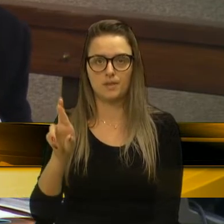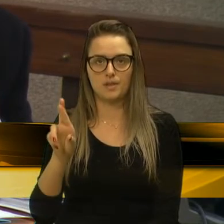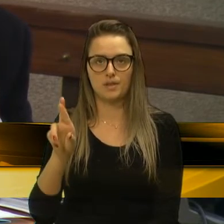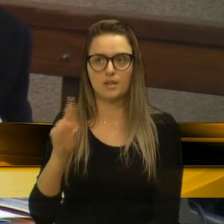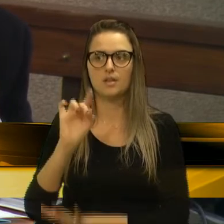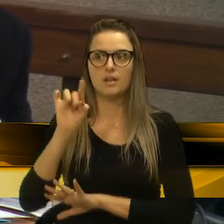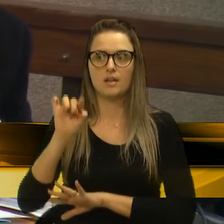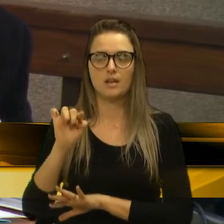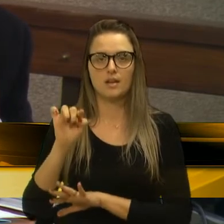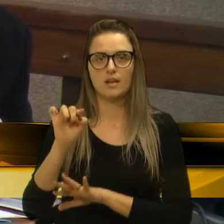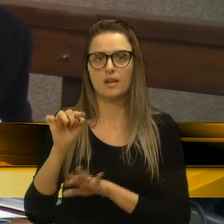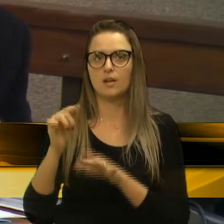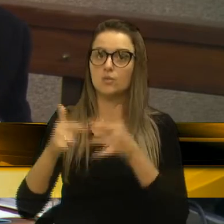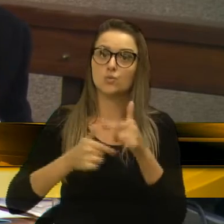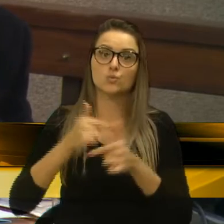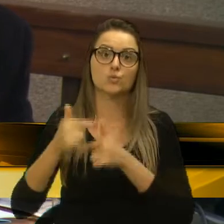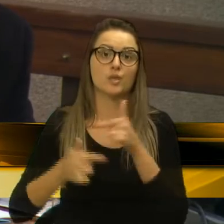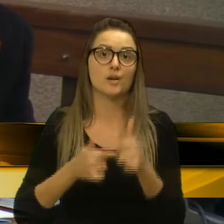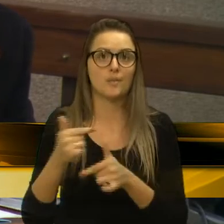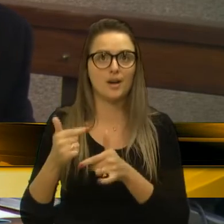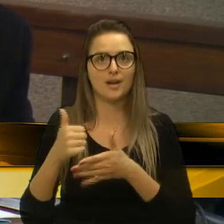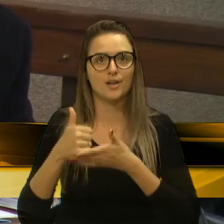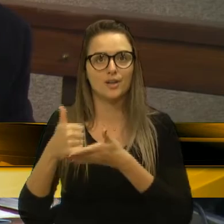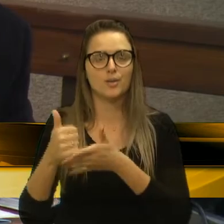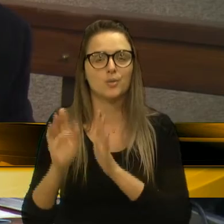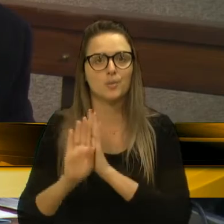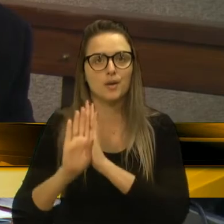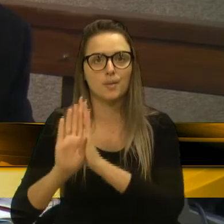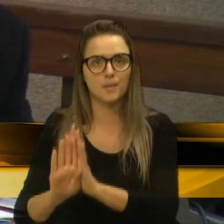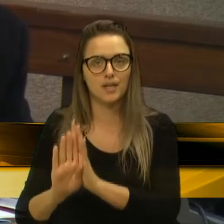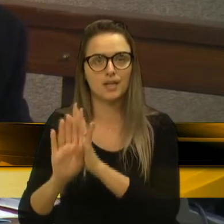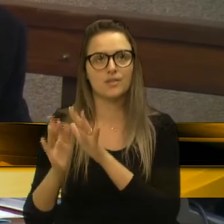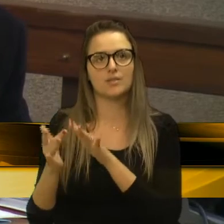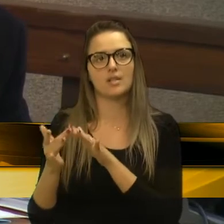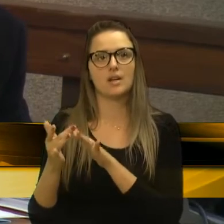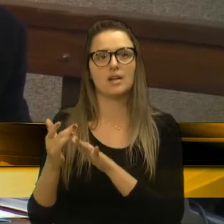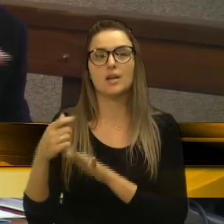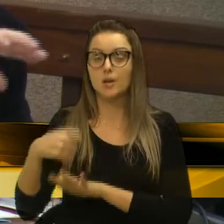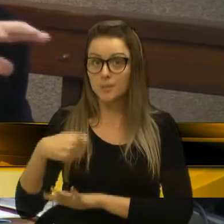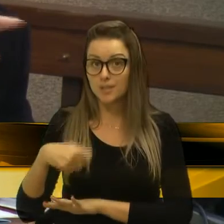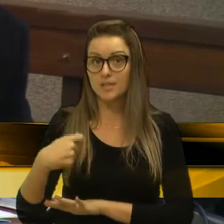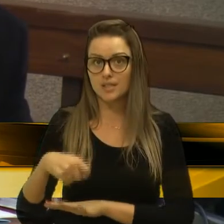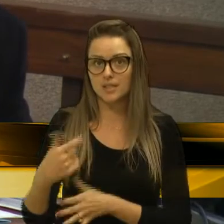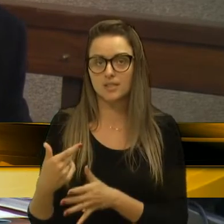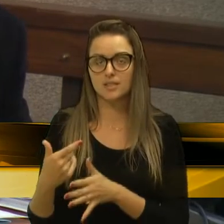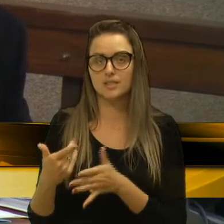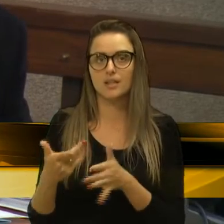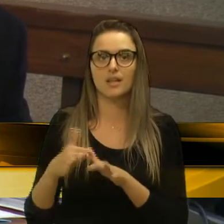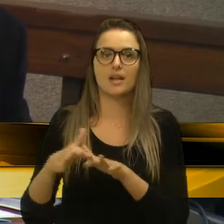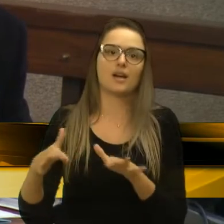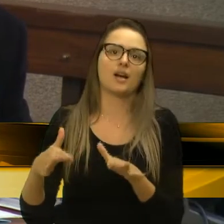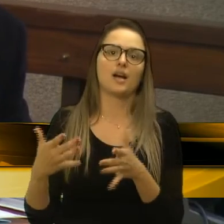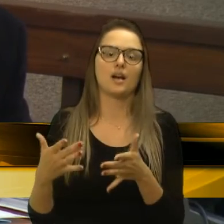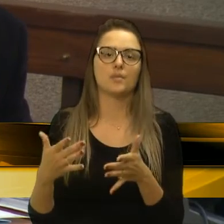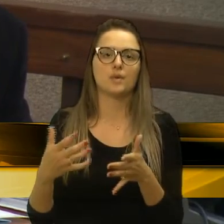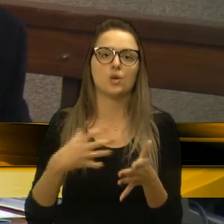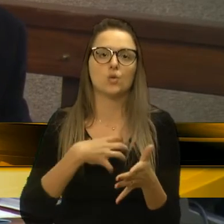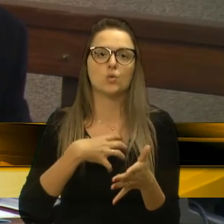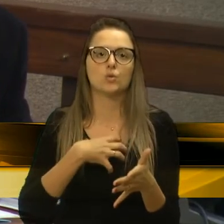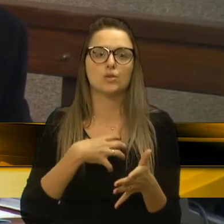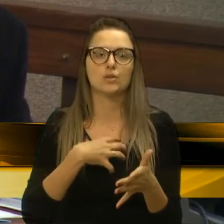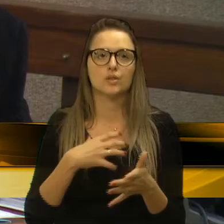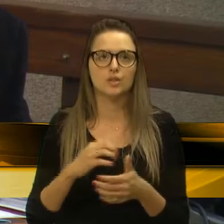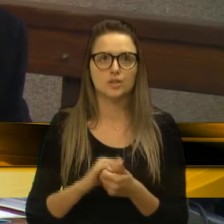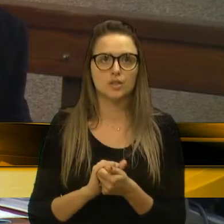justamente um serviço para as operadoras elas precisam disso aí acaba o ponto cego no município